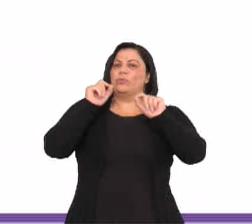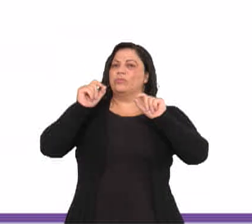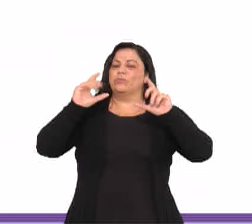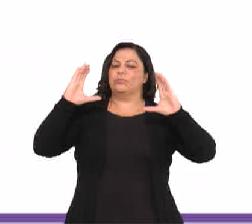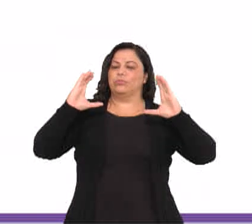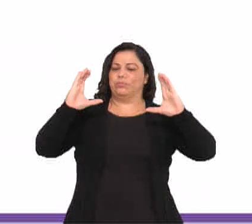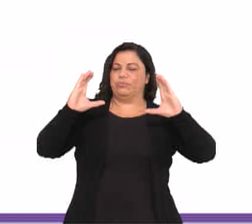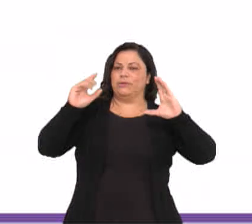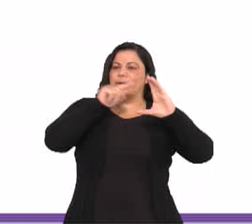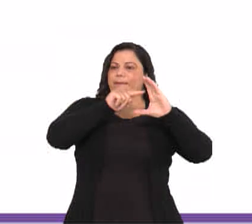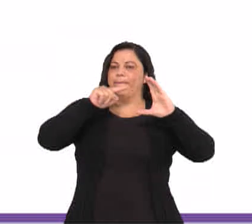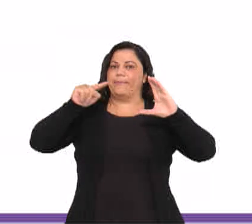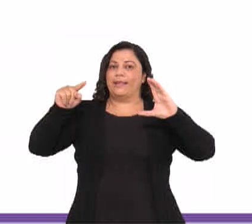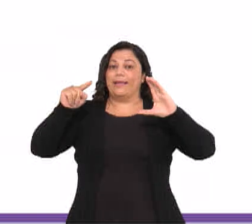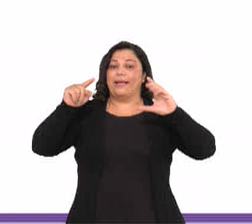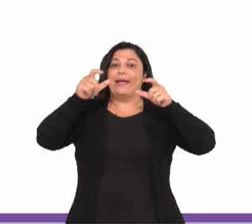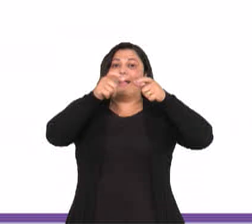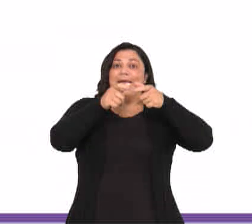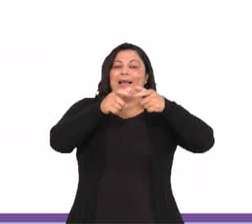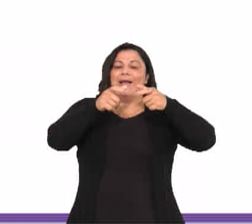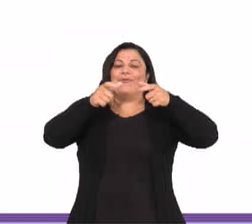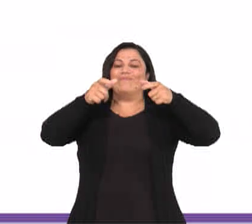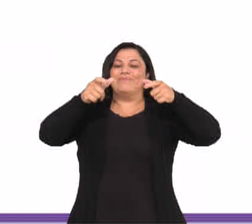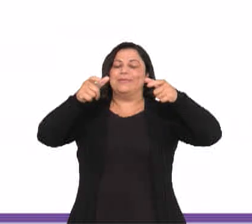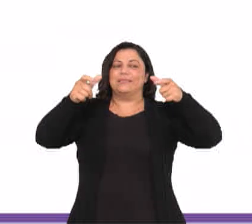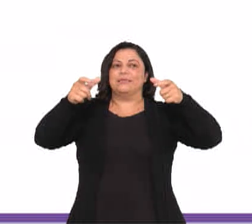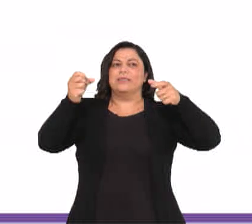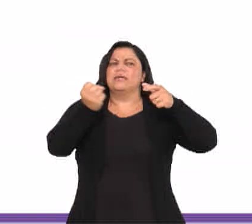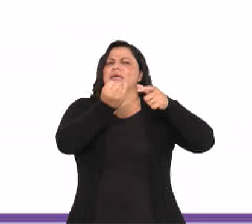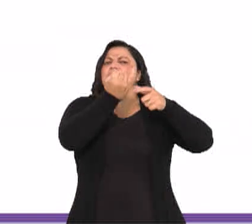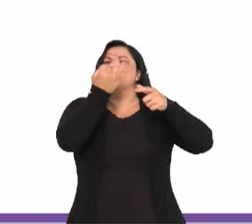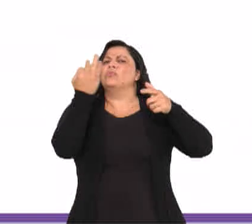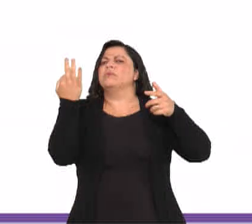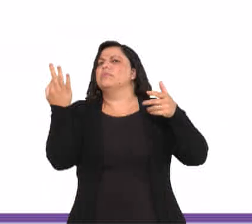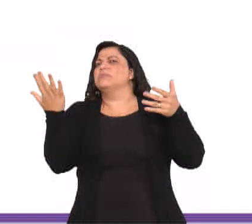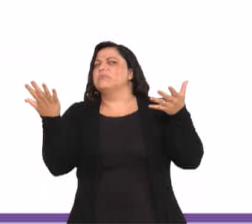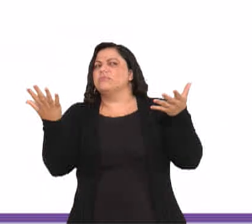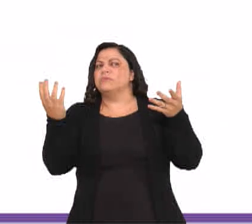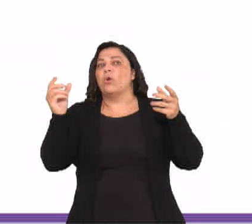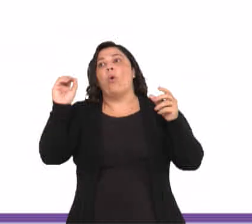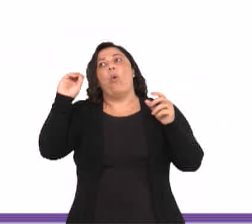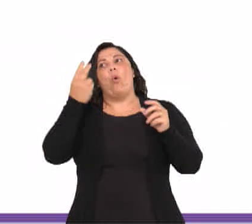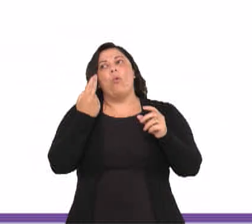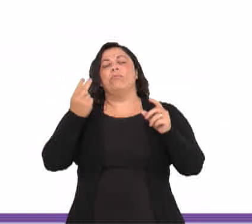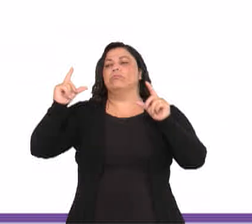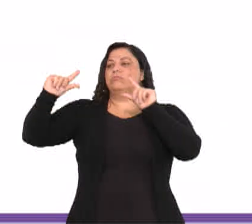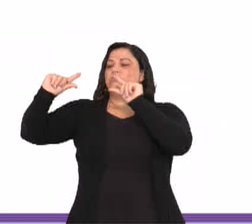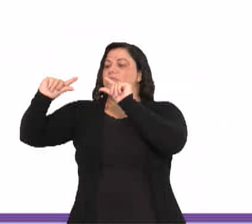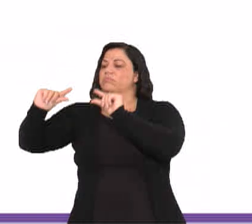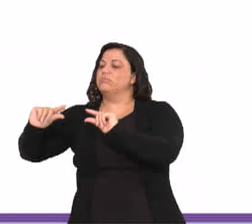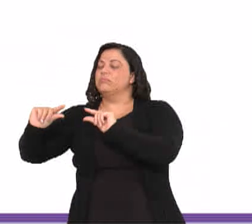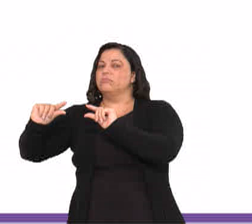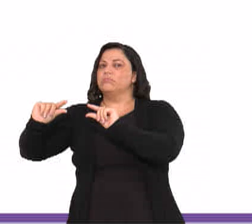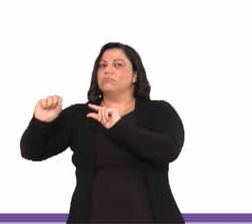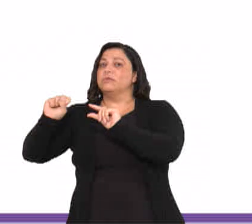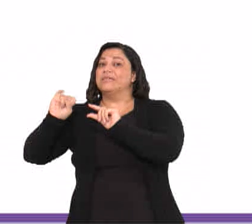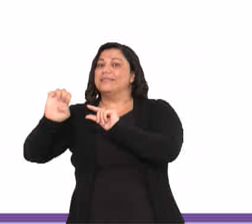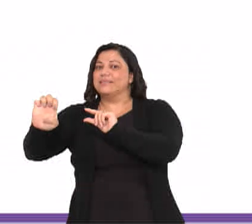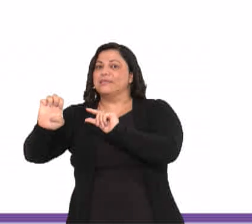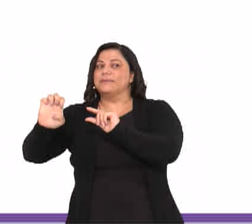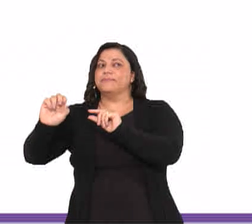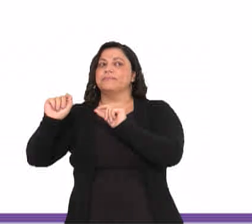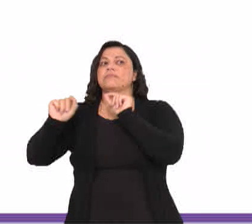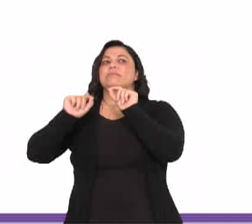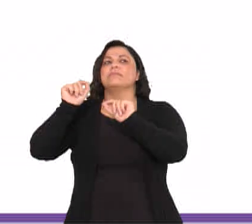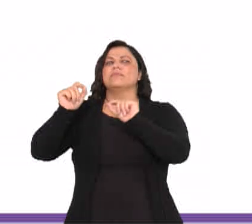constante, aumentará quantas vezes ou diminuirá quantas vezes se, letra